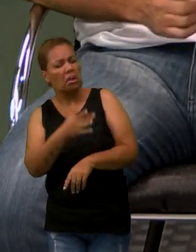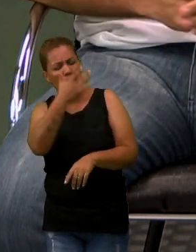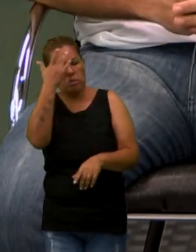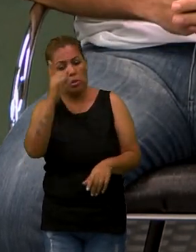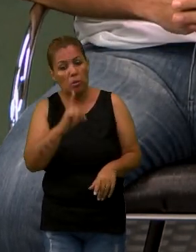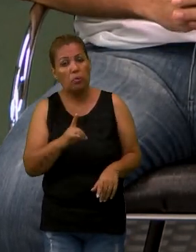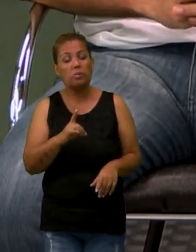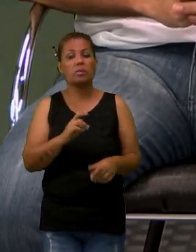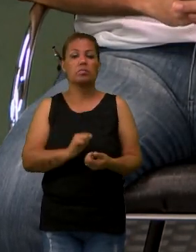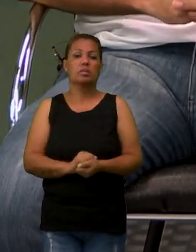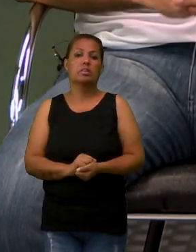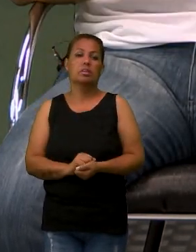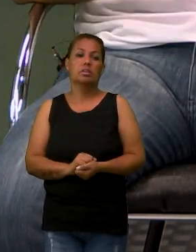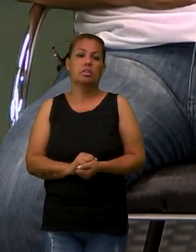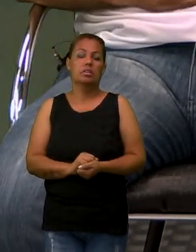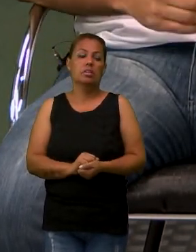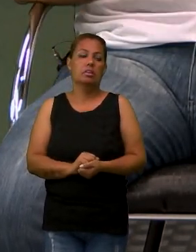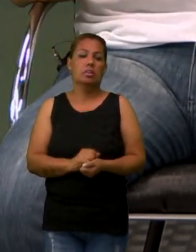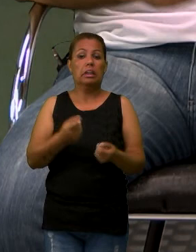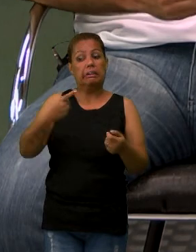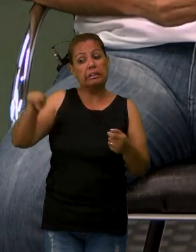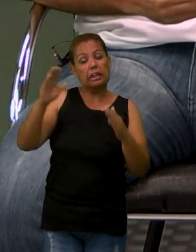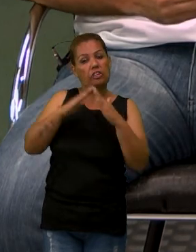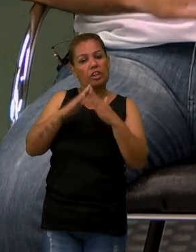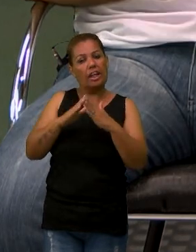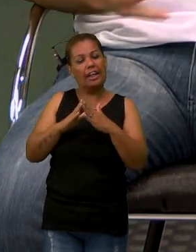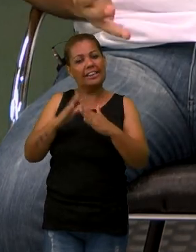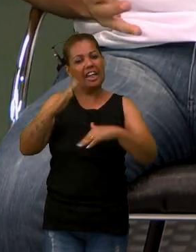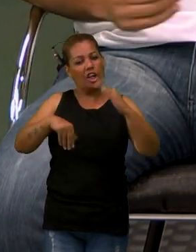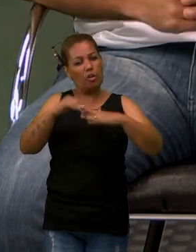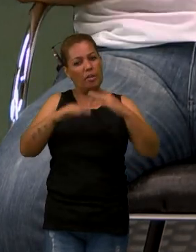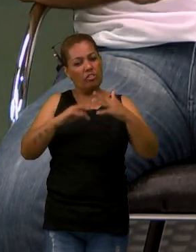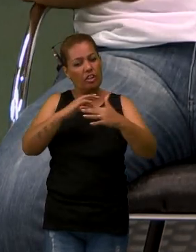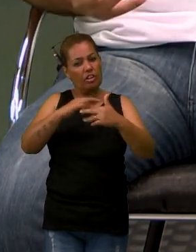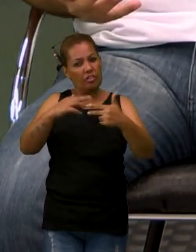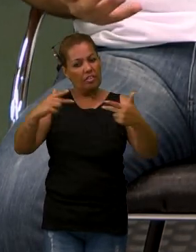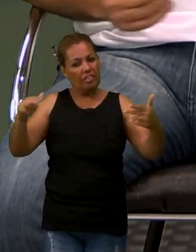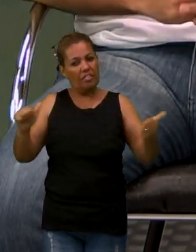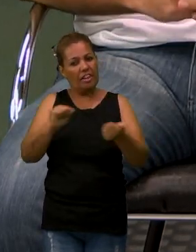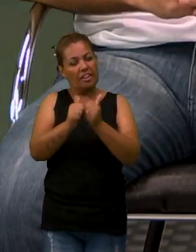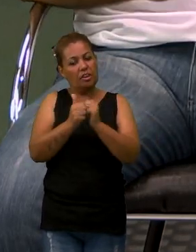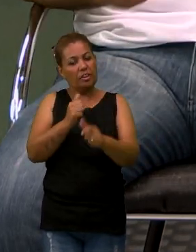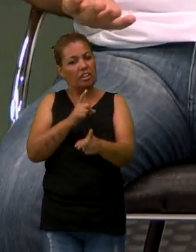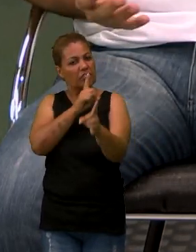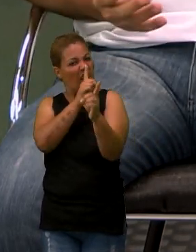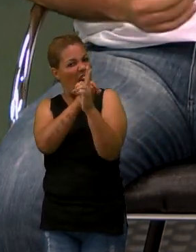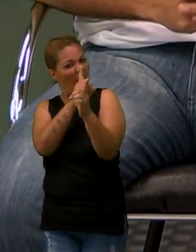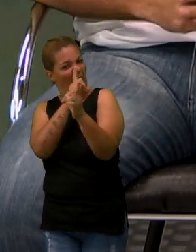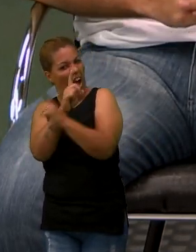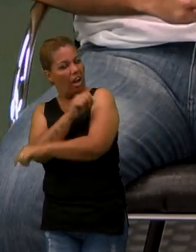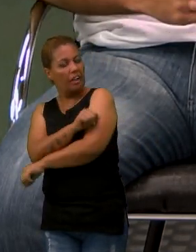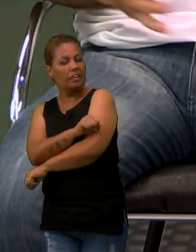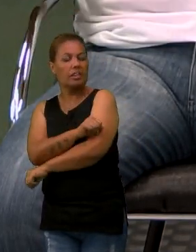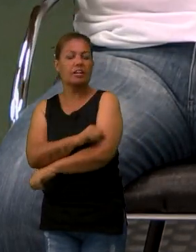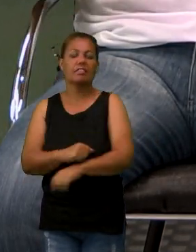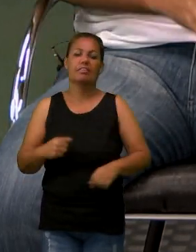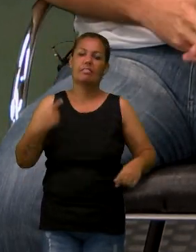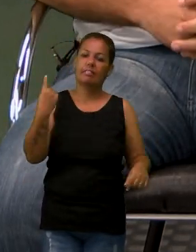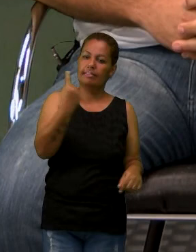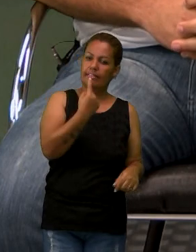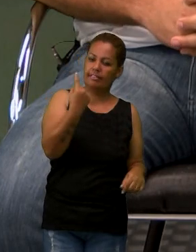né e sair de casa e pratique vários esportes até que o momento seja você se interesse por um e